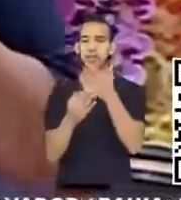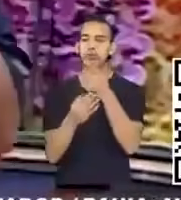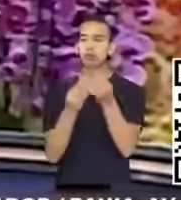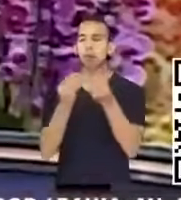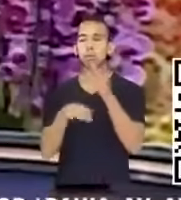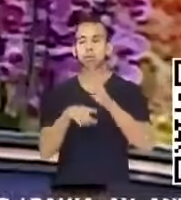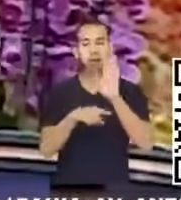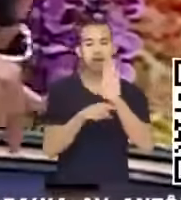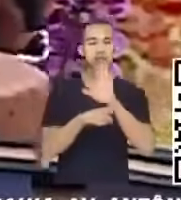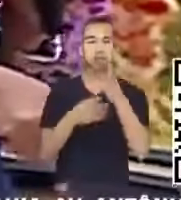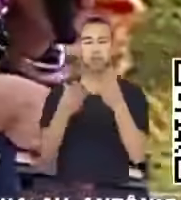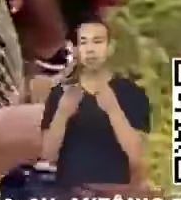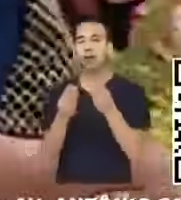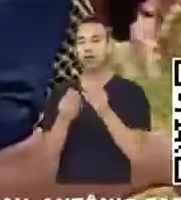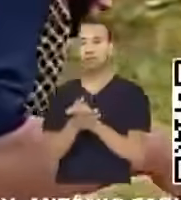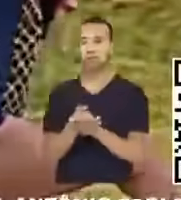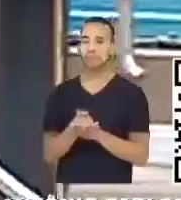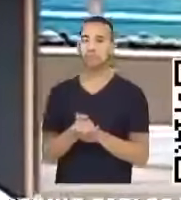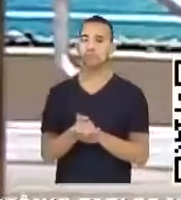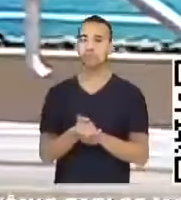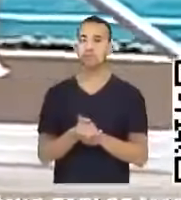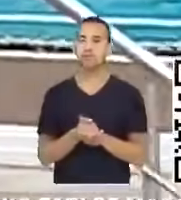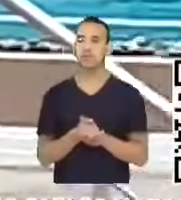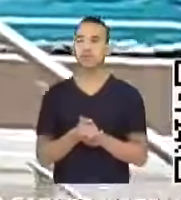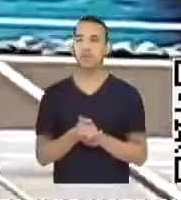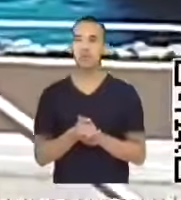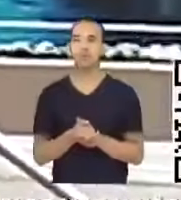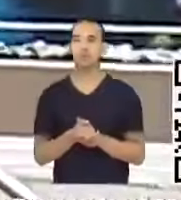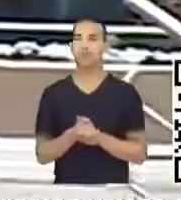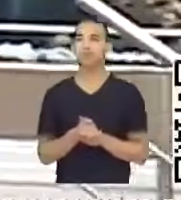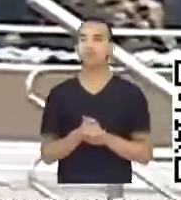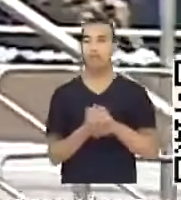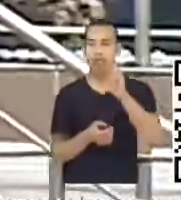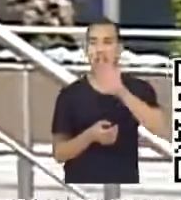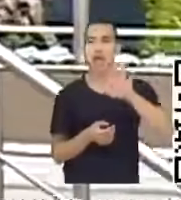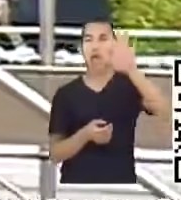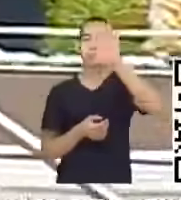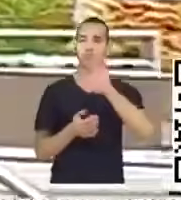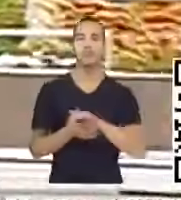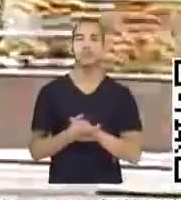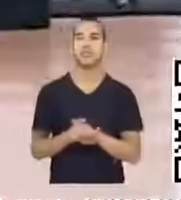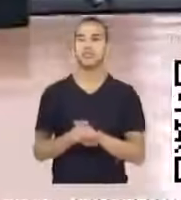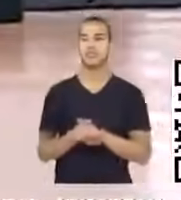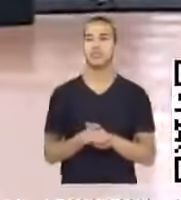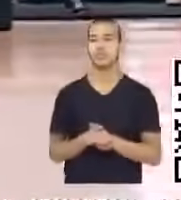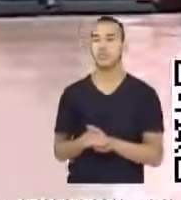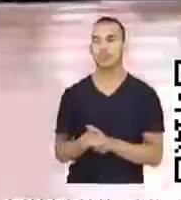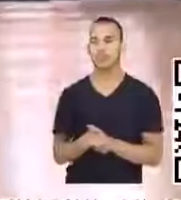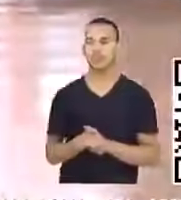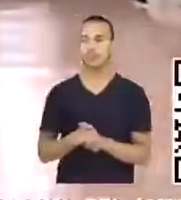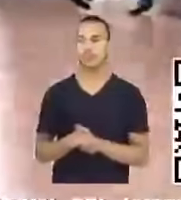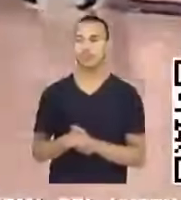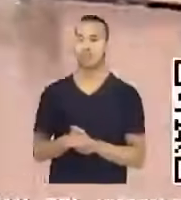tinha muito recurso do jogador oi Jana Lopes em euro é afora as propagandas de